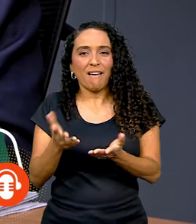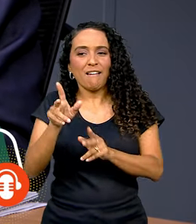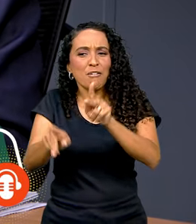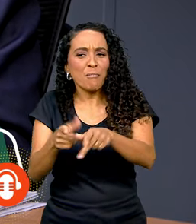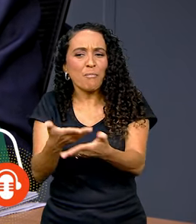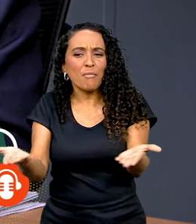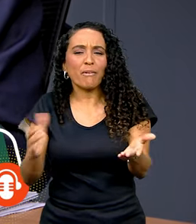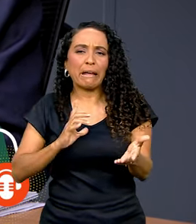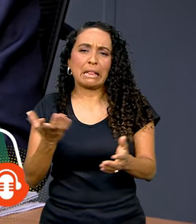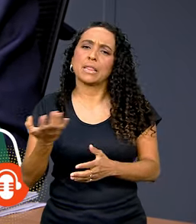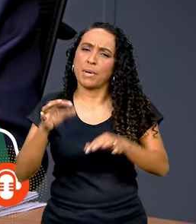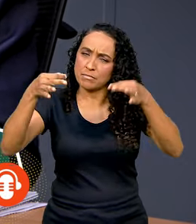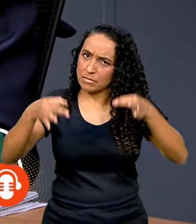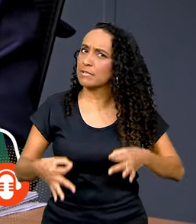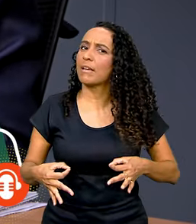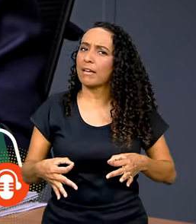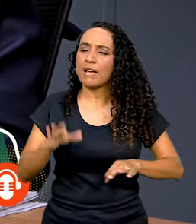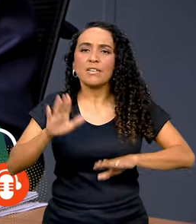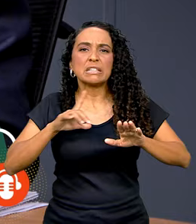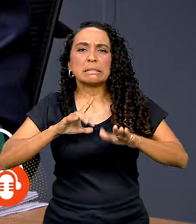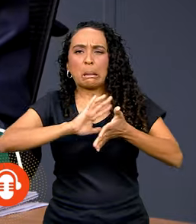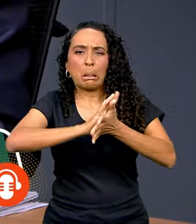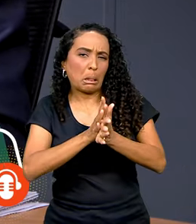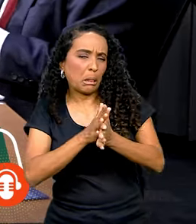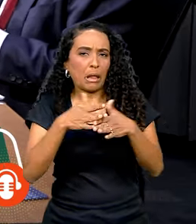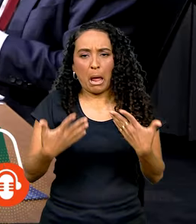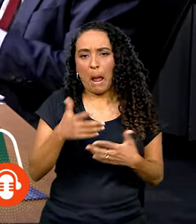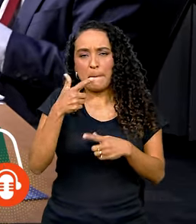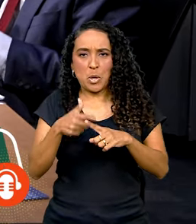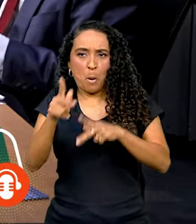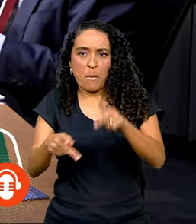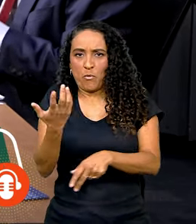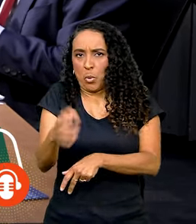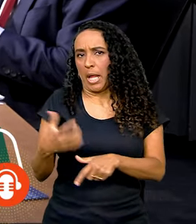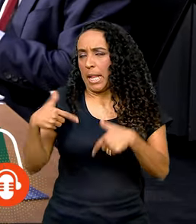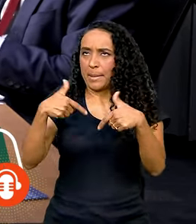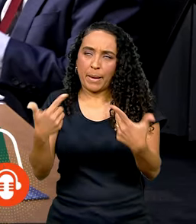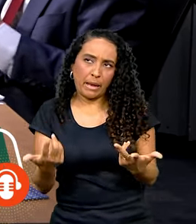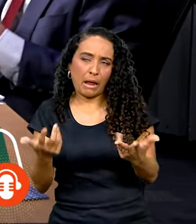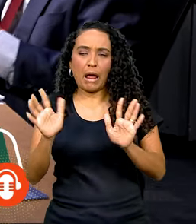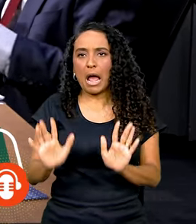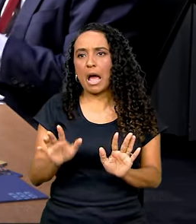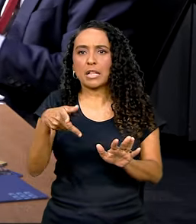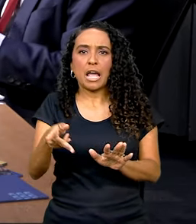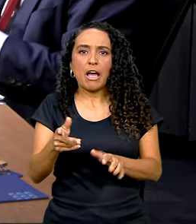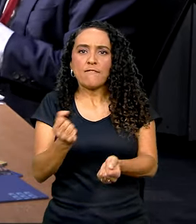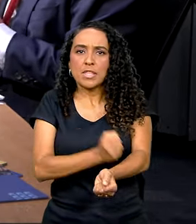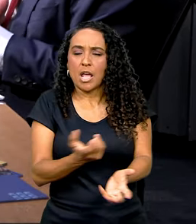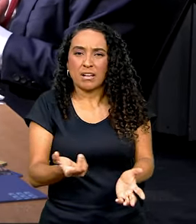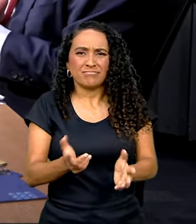público que quer trabalho decente n é muitas vezes tem um preconceito Ah que esse povo não quer trabalhar ah que estão